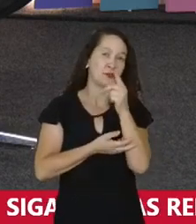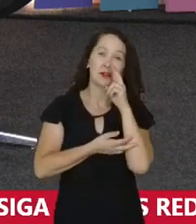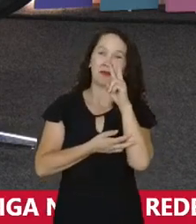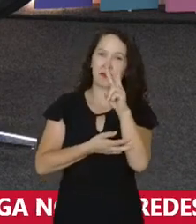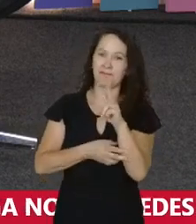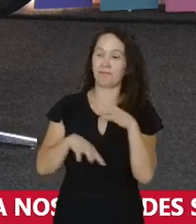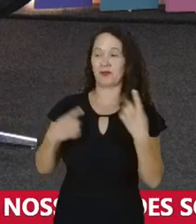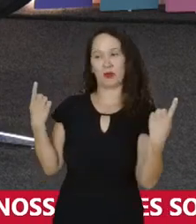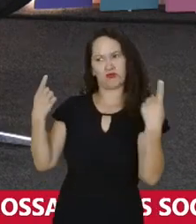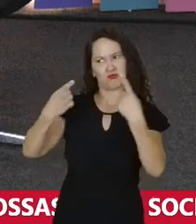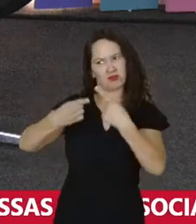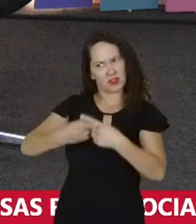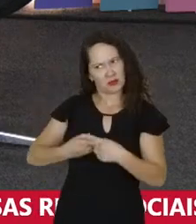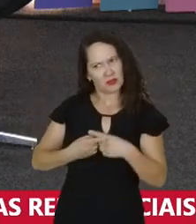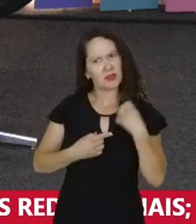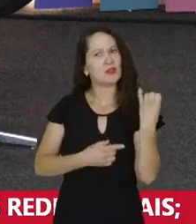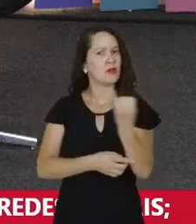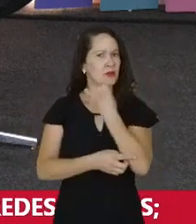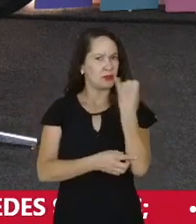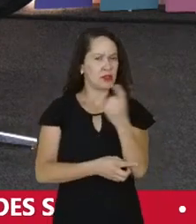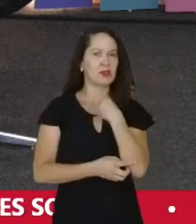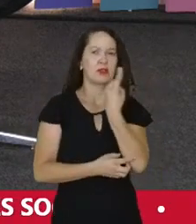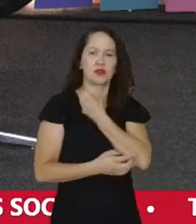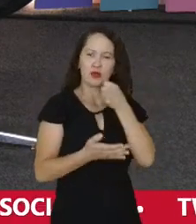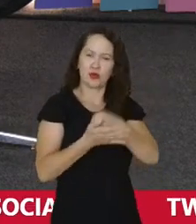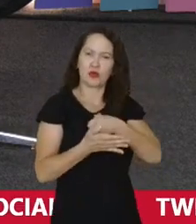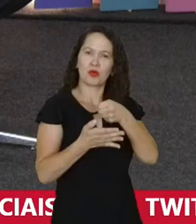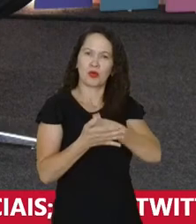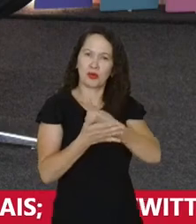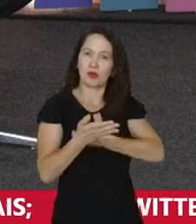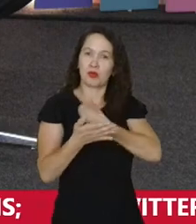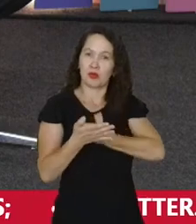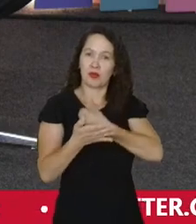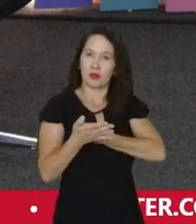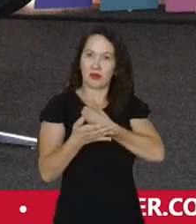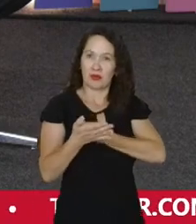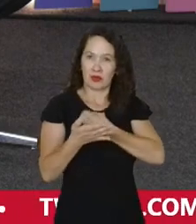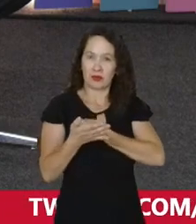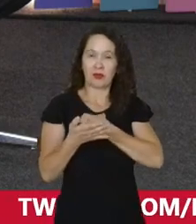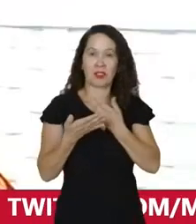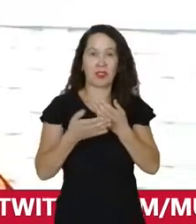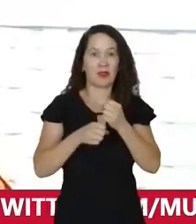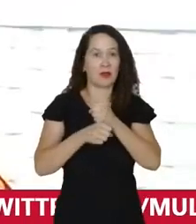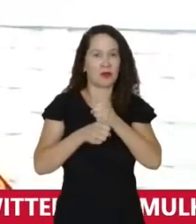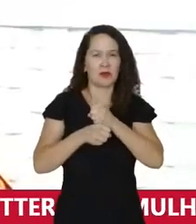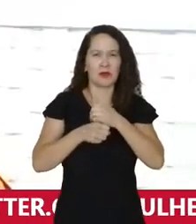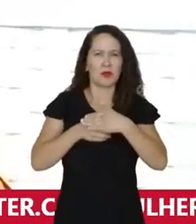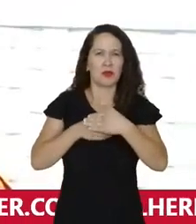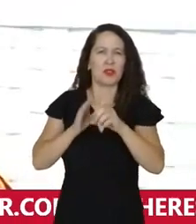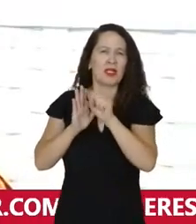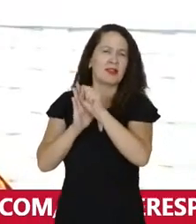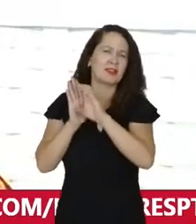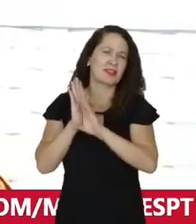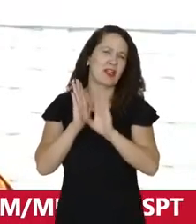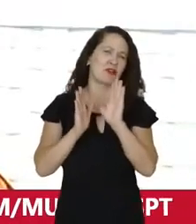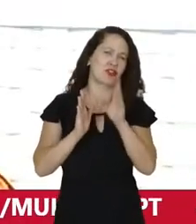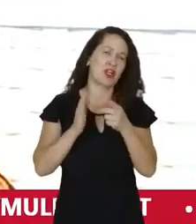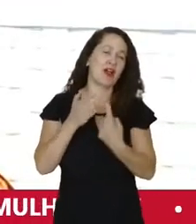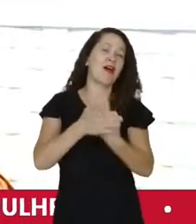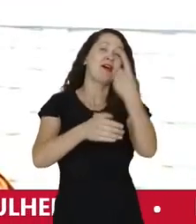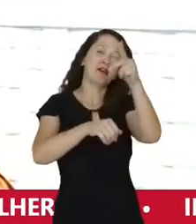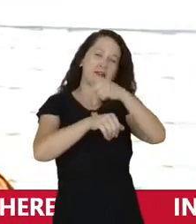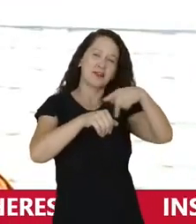um desafio secular. Nós estamos nessa luta, né, Ana Lu, há alguns séculos neste país. Antes dele